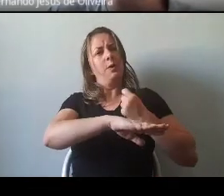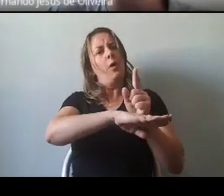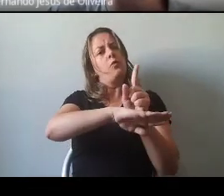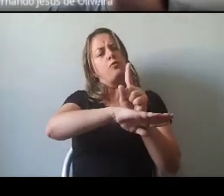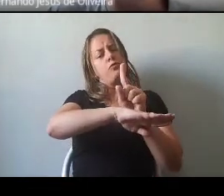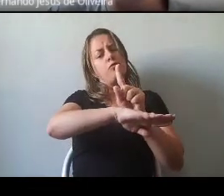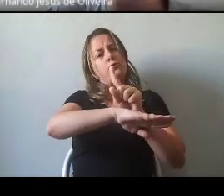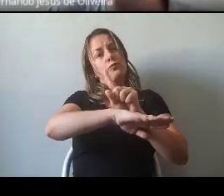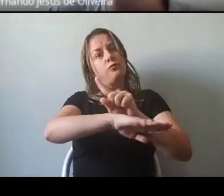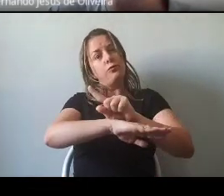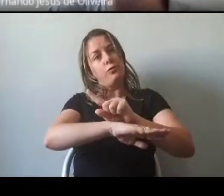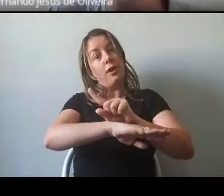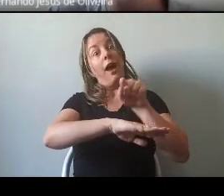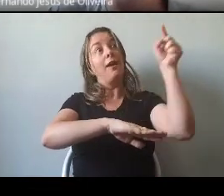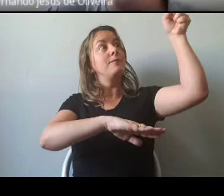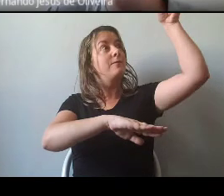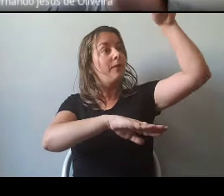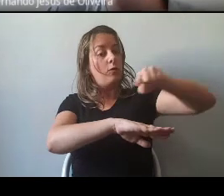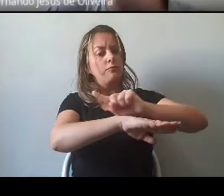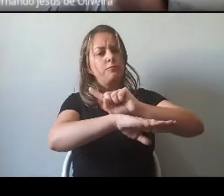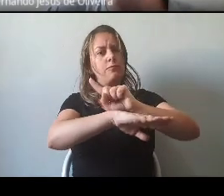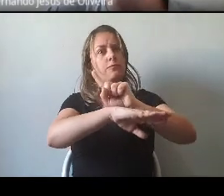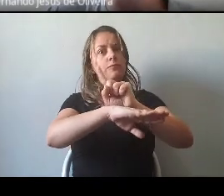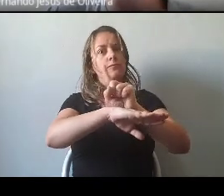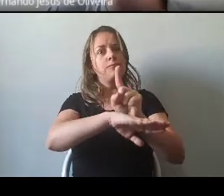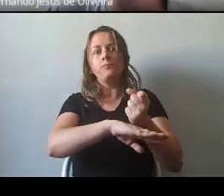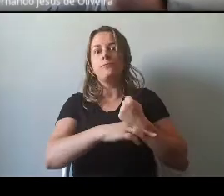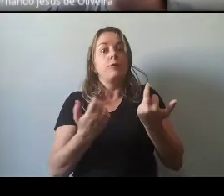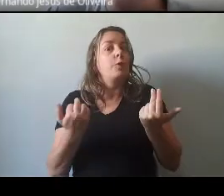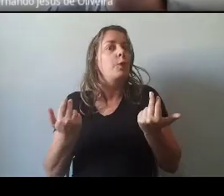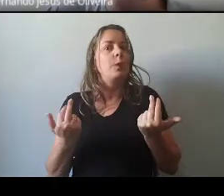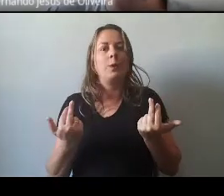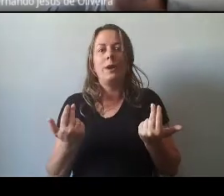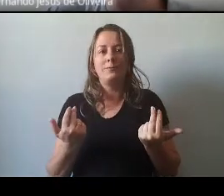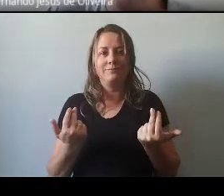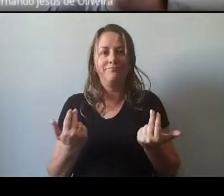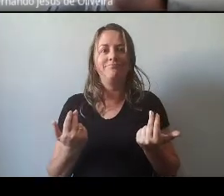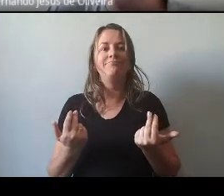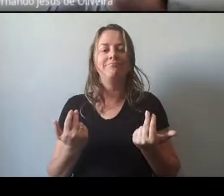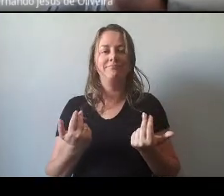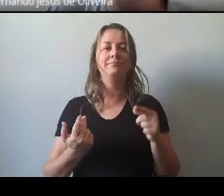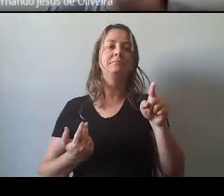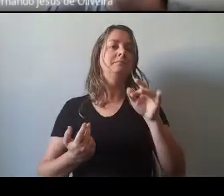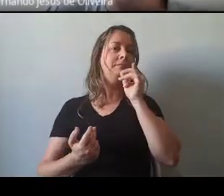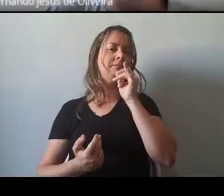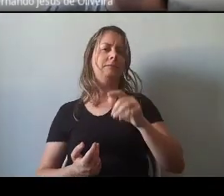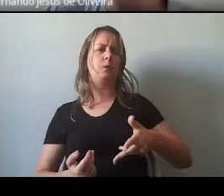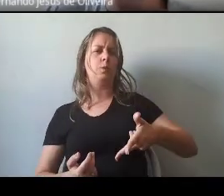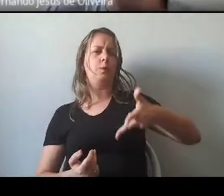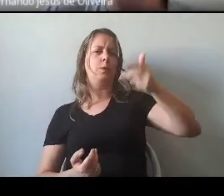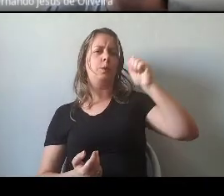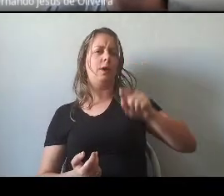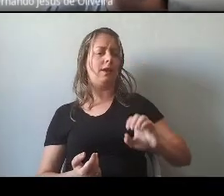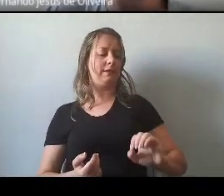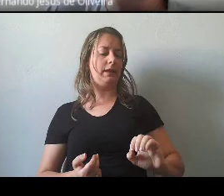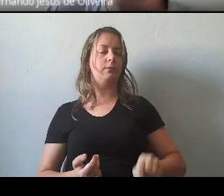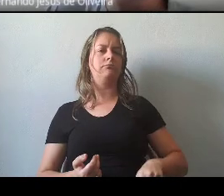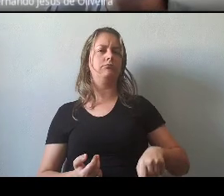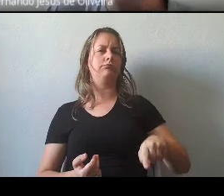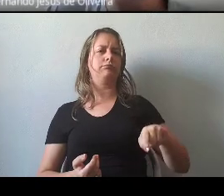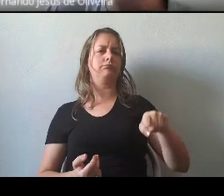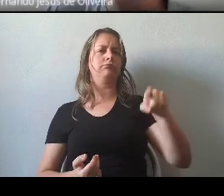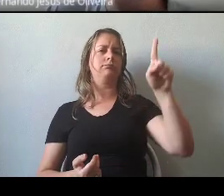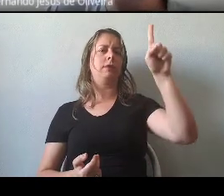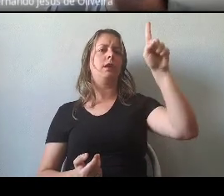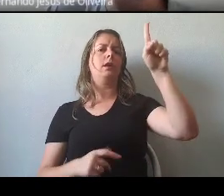perde de velocidade na subida, perdão, na descida ele ganha, né? Então, na hora que se ele sai com a